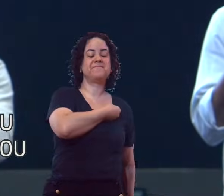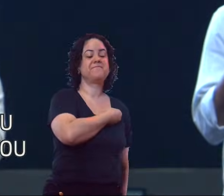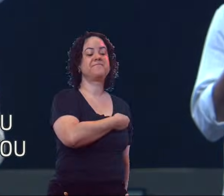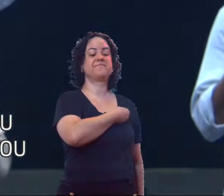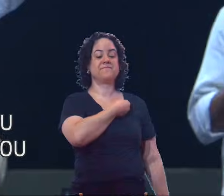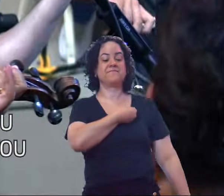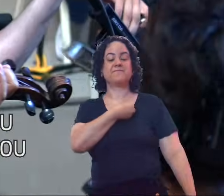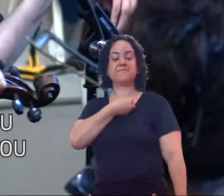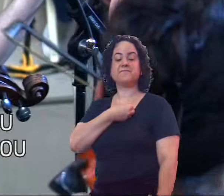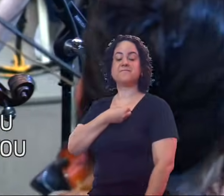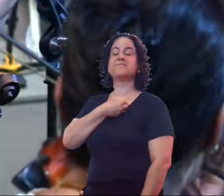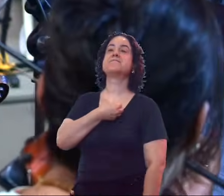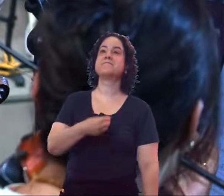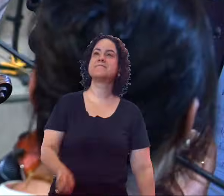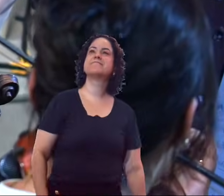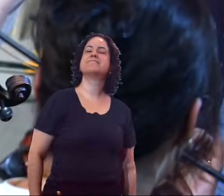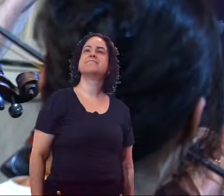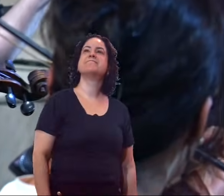libertou.